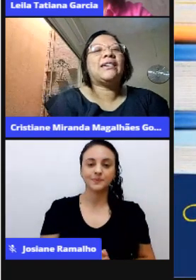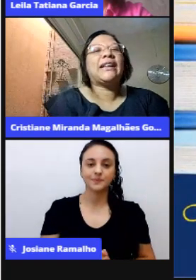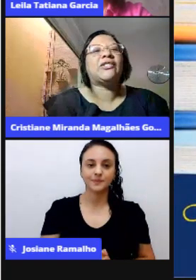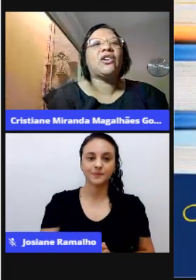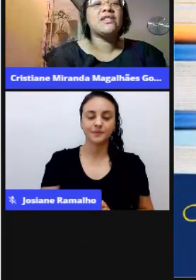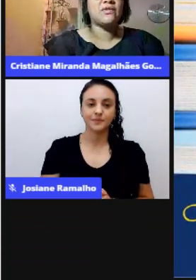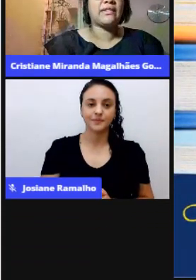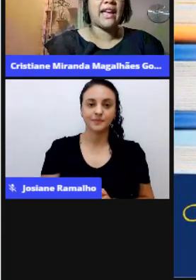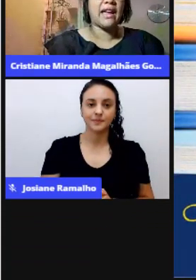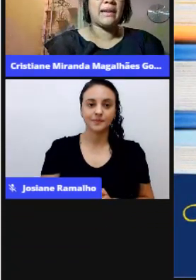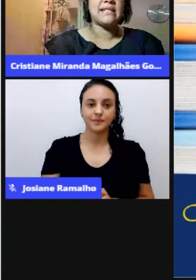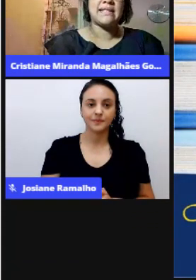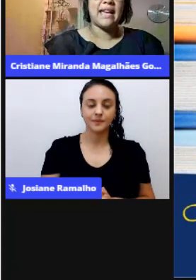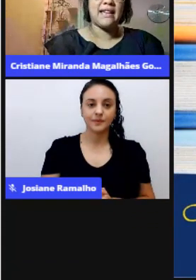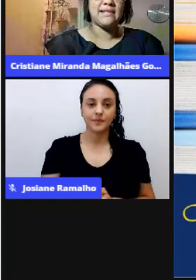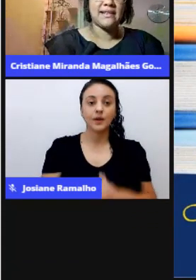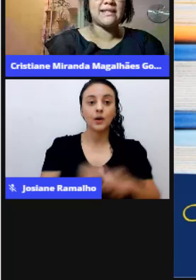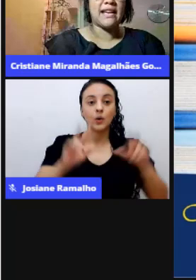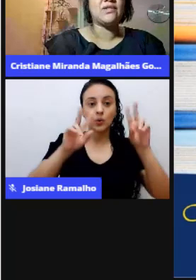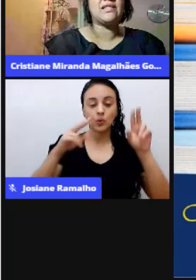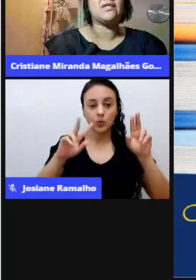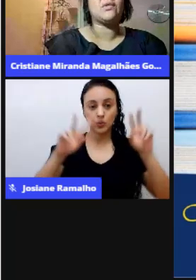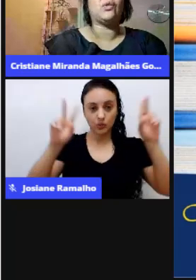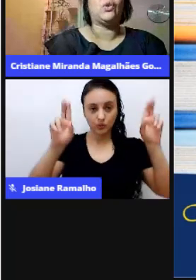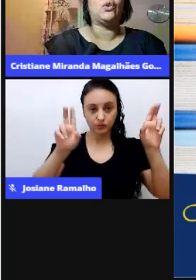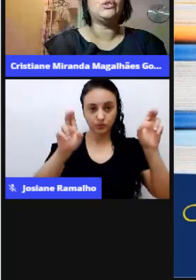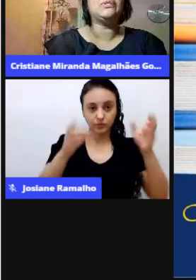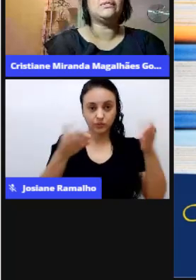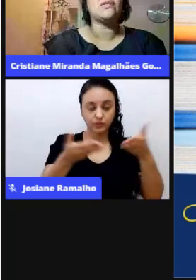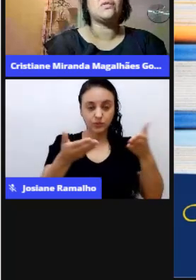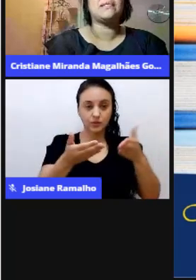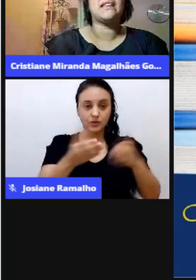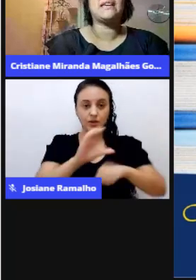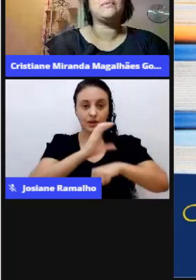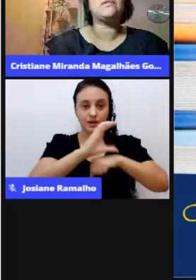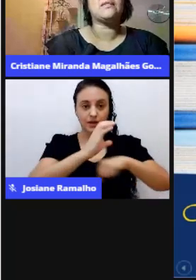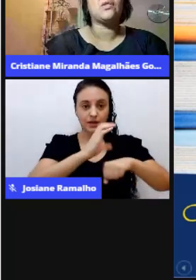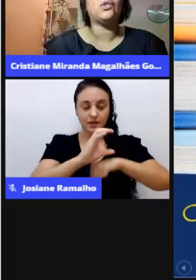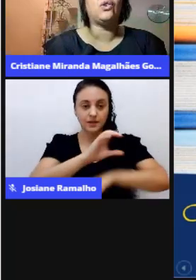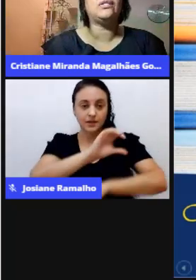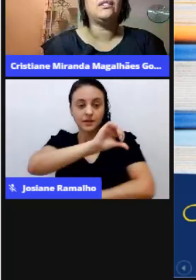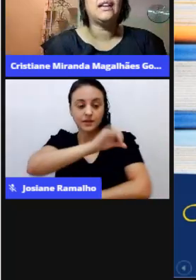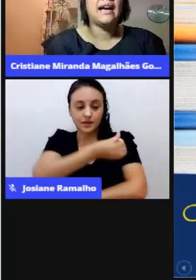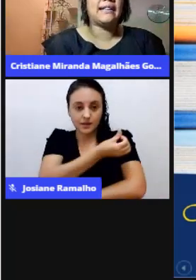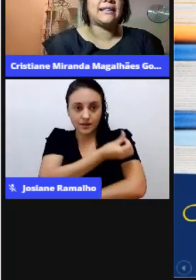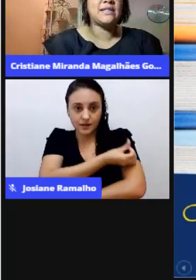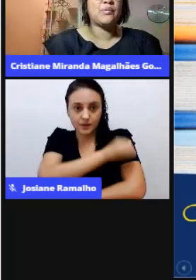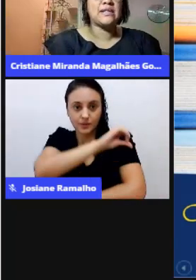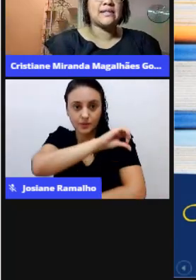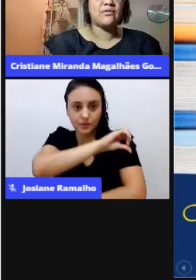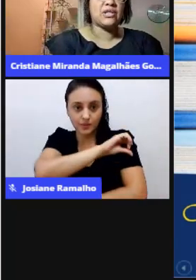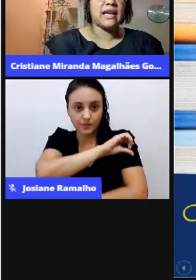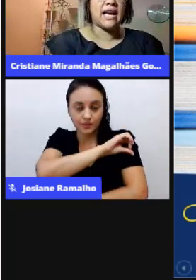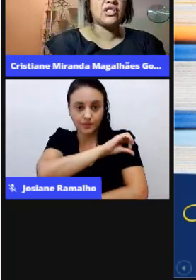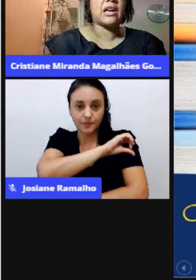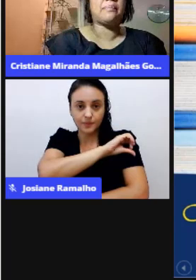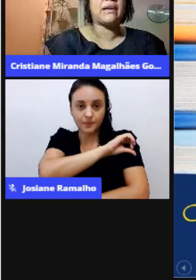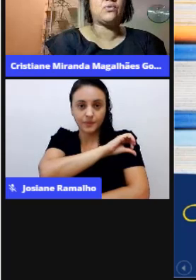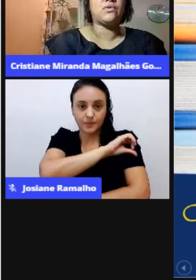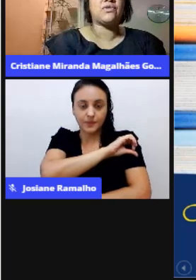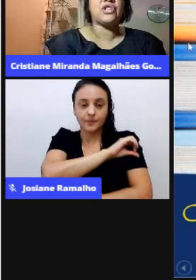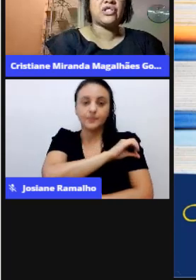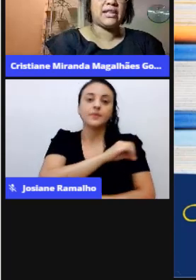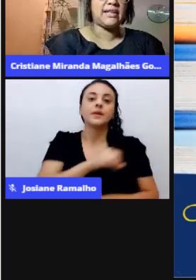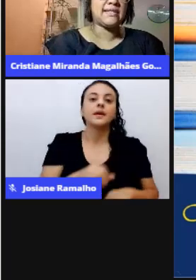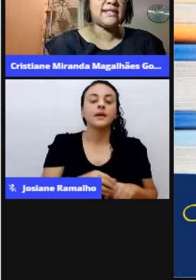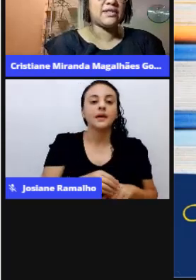Bom, o nosso tema é ciências, né, do sexto ao nono, nós somos da equipe do sexto ao nono, a transposição didática para